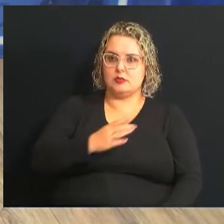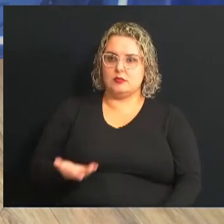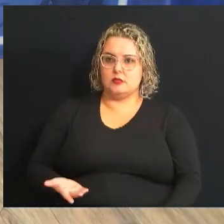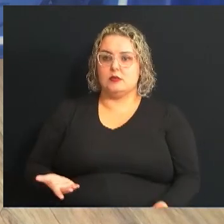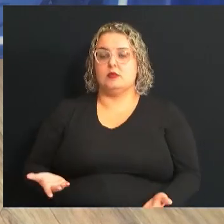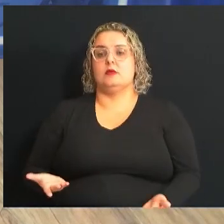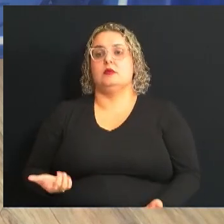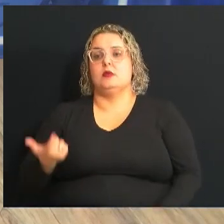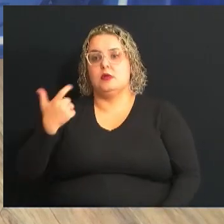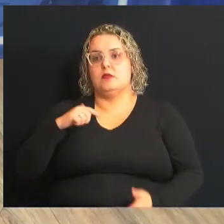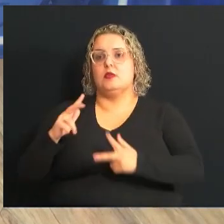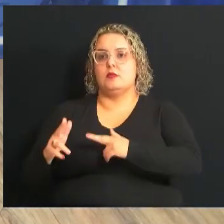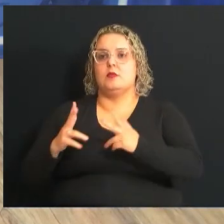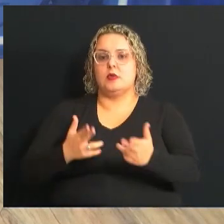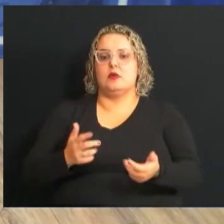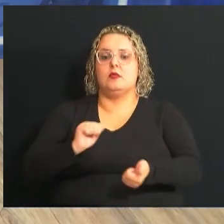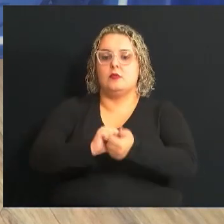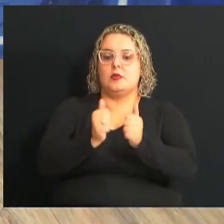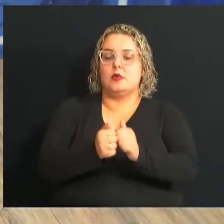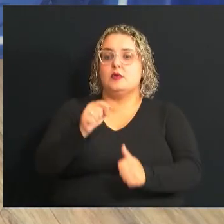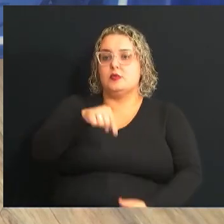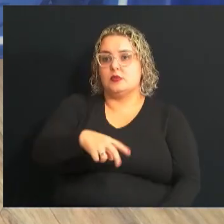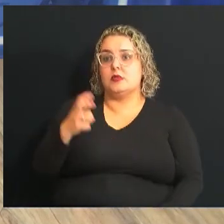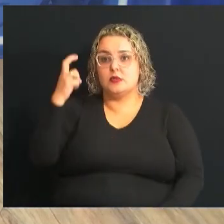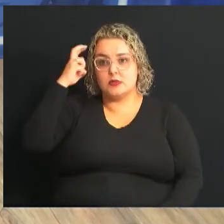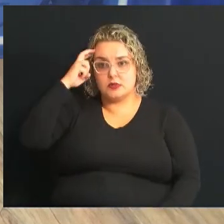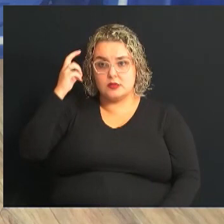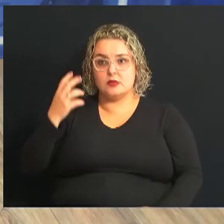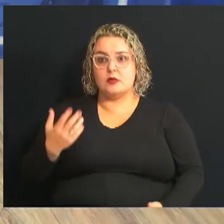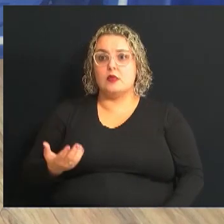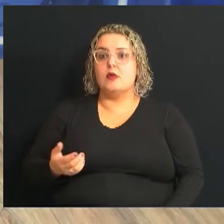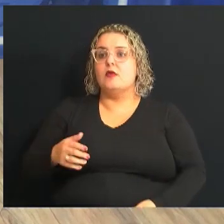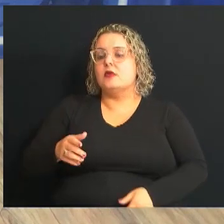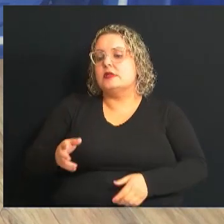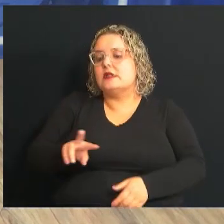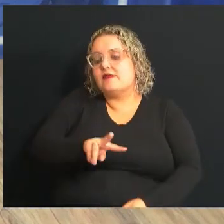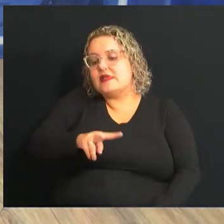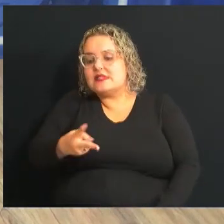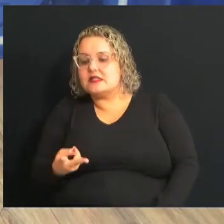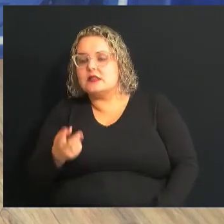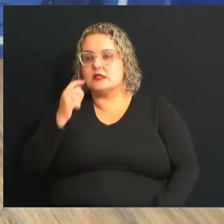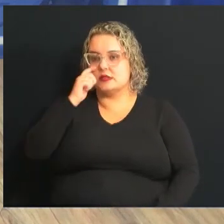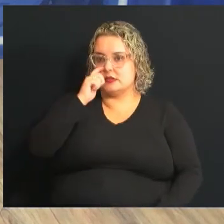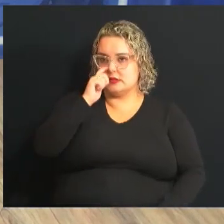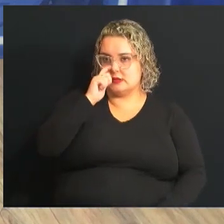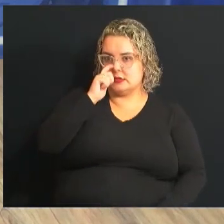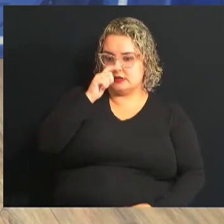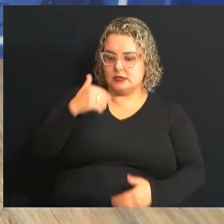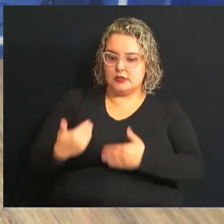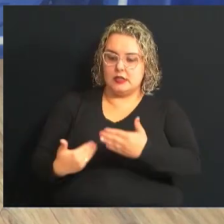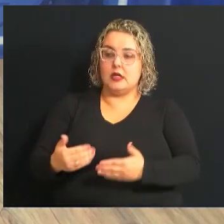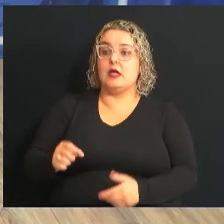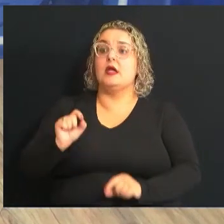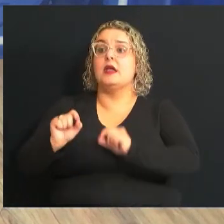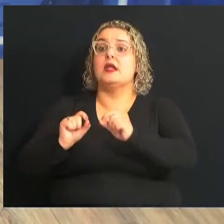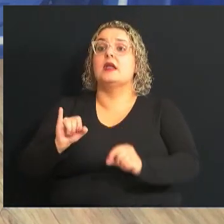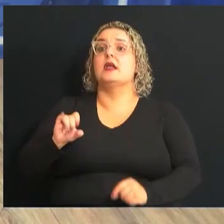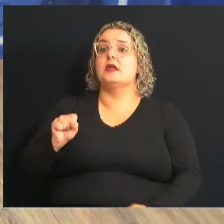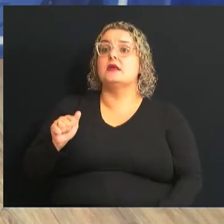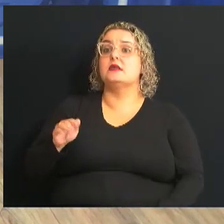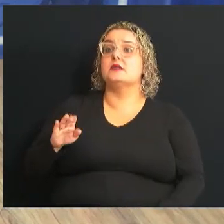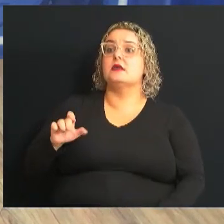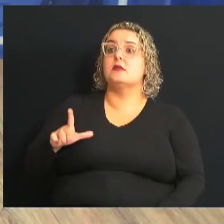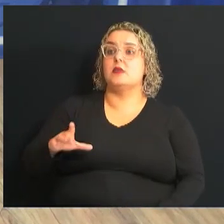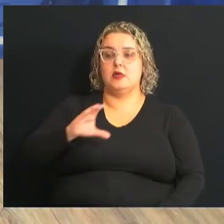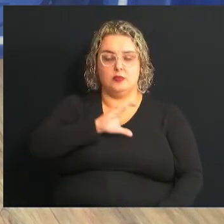o mesmo ou eu vou me adaptar nessa cultura que eu tô aqui? Você passou por isso, nesse processo de quem é a Isabel no Canadá?